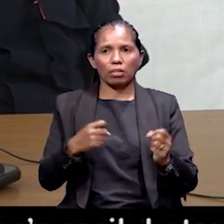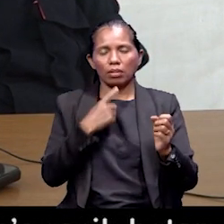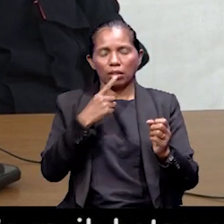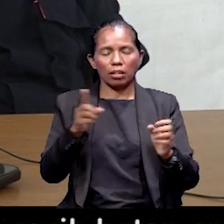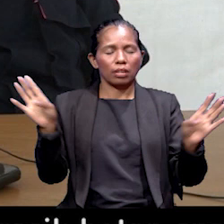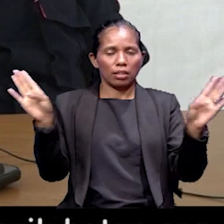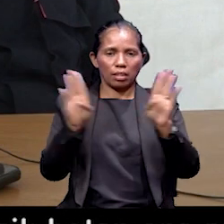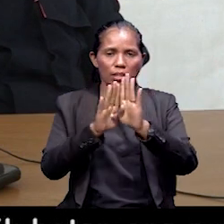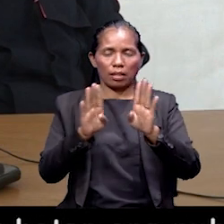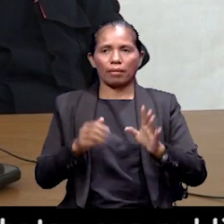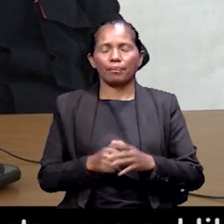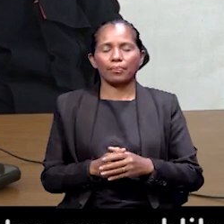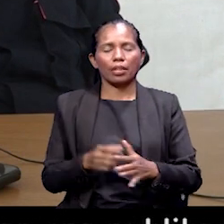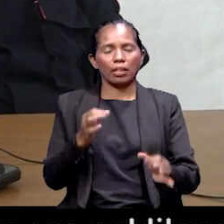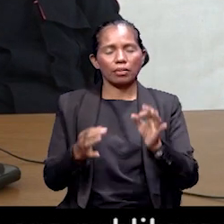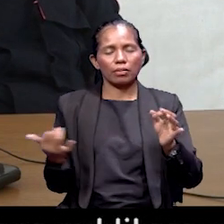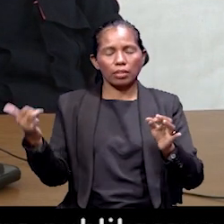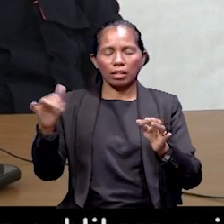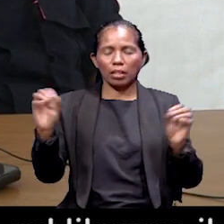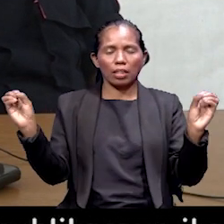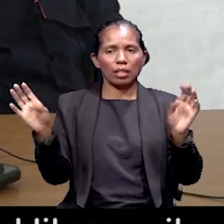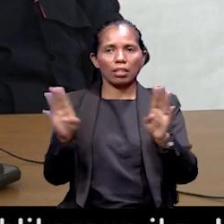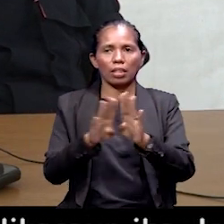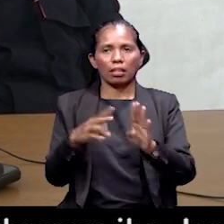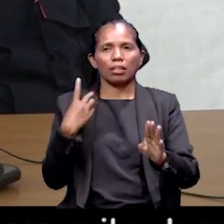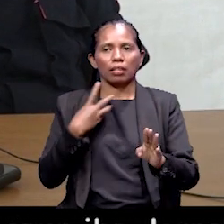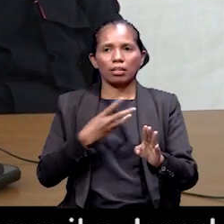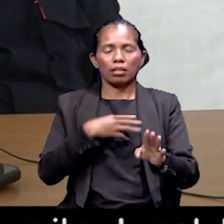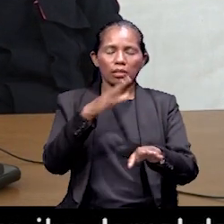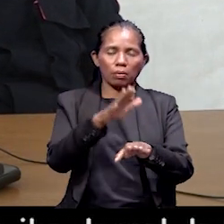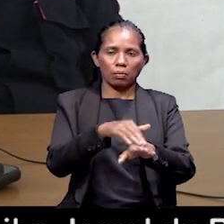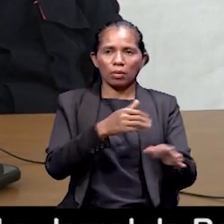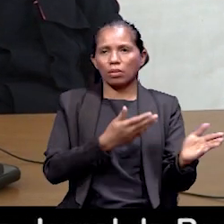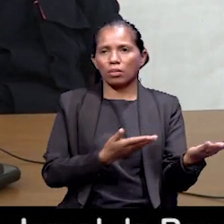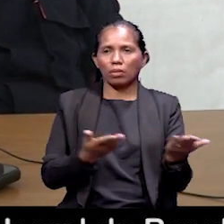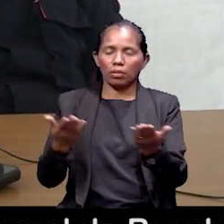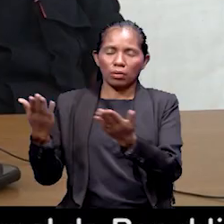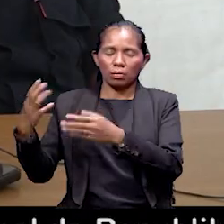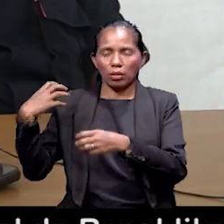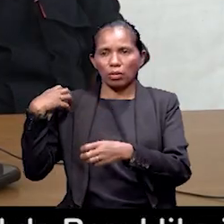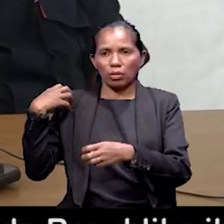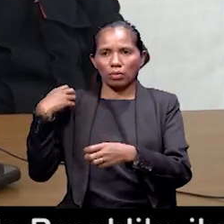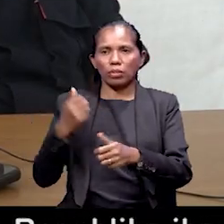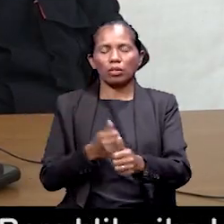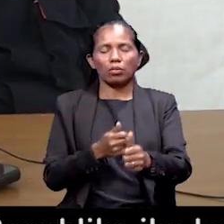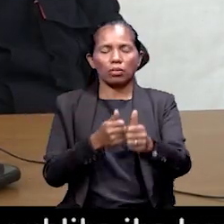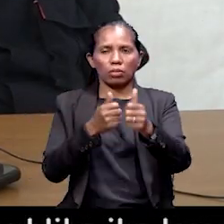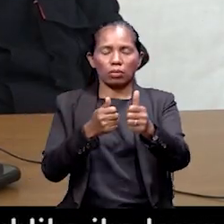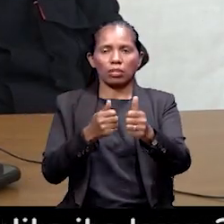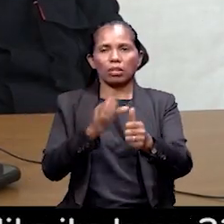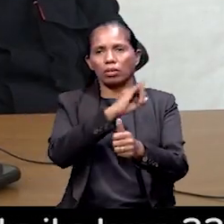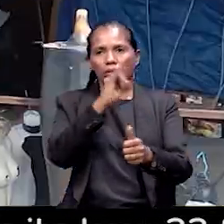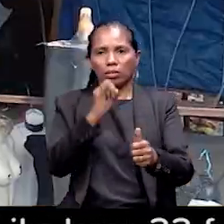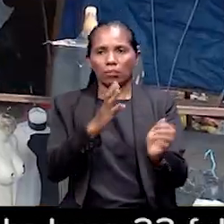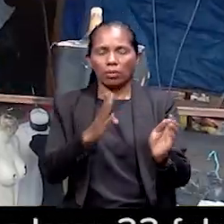taka. Kare sira la taka, maka ita se bolo loro mai refisi para turne hori alo